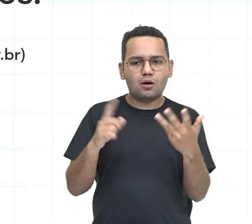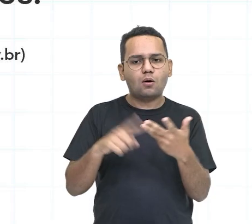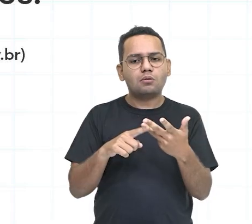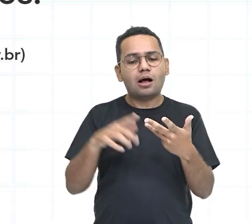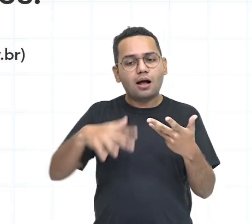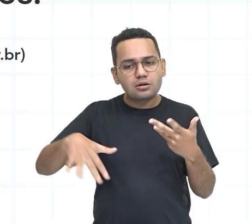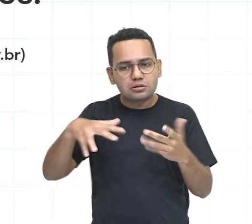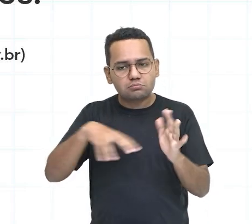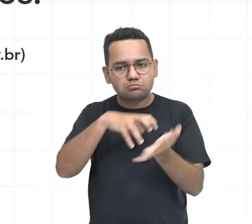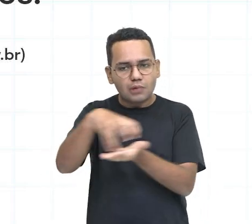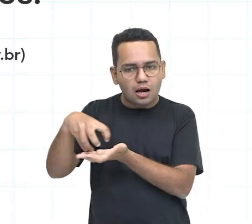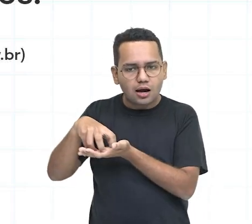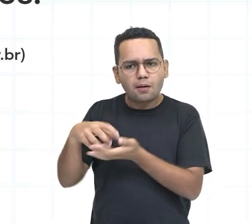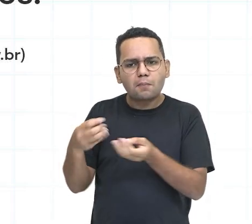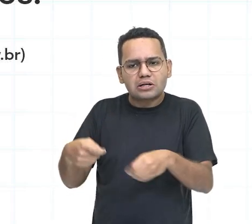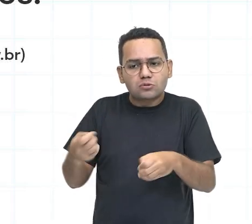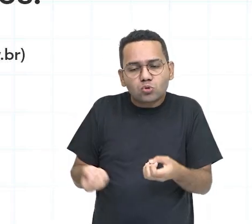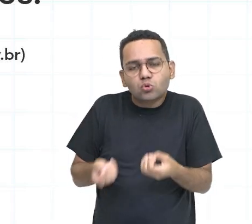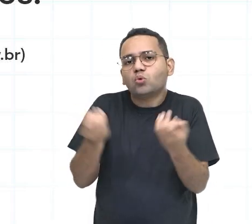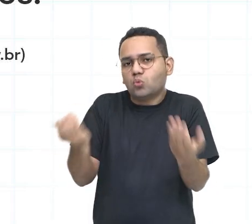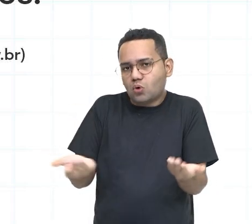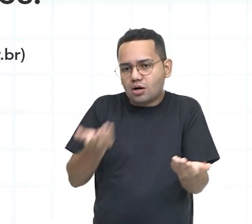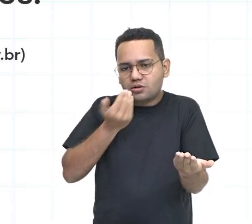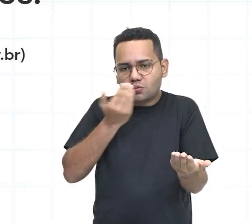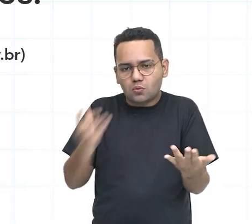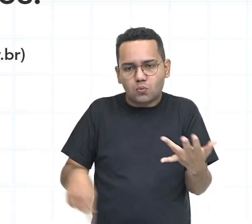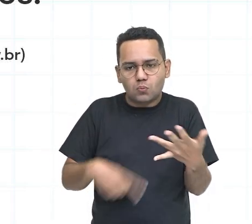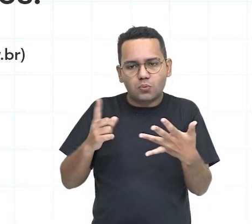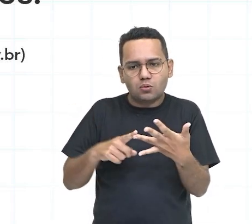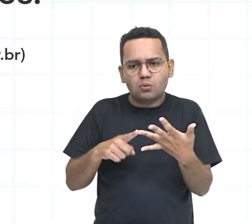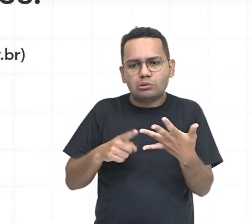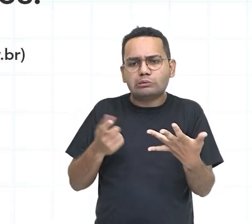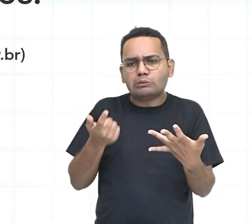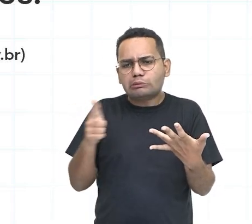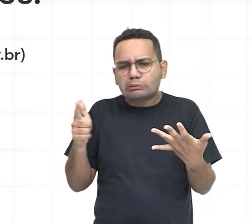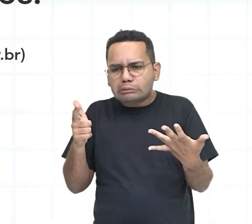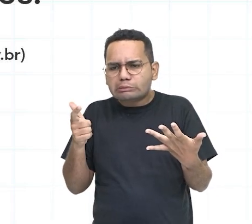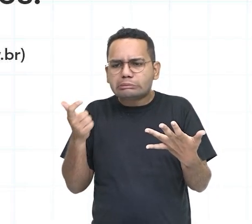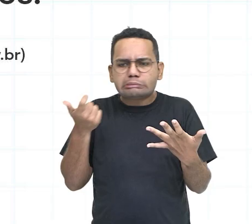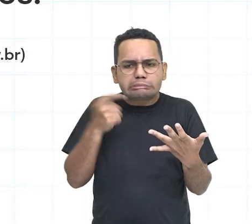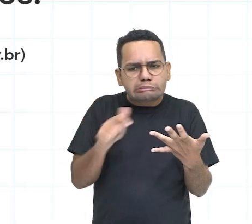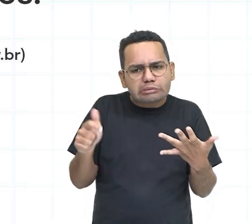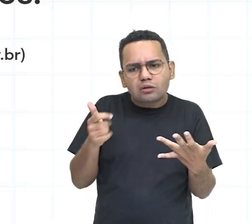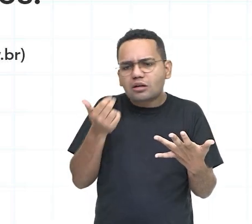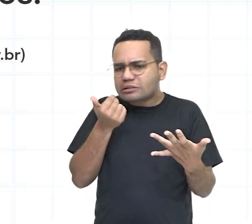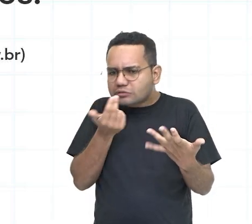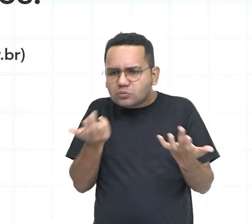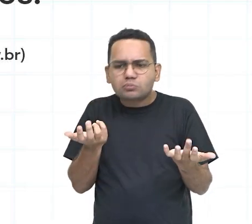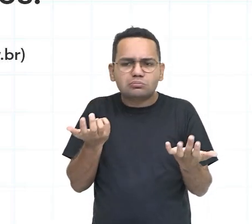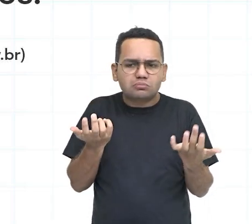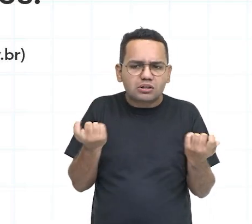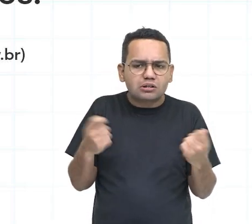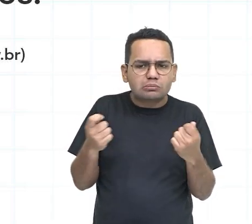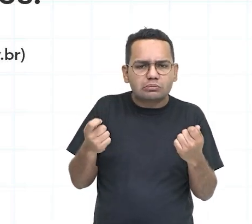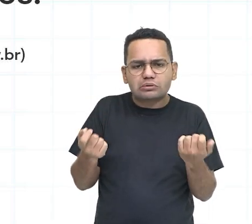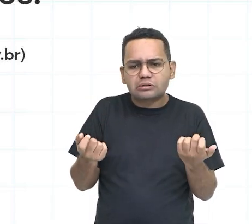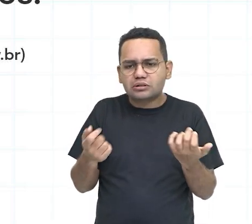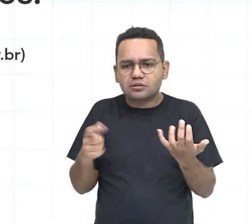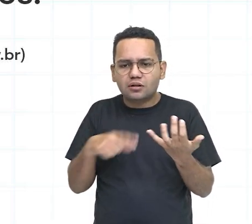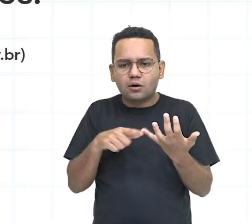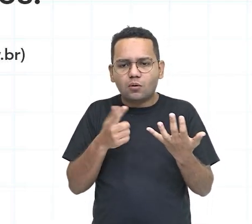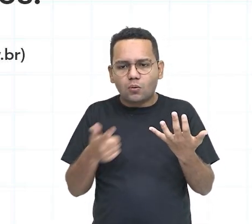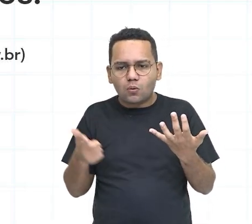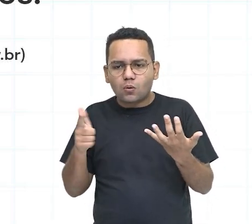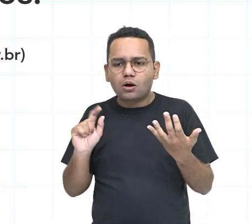refrigeradores. Então, vamos marcar a letra B, que o desperdício degrada o